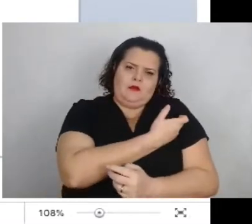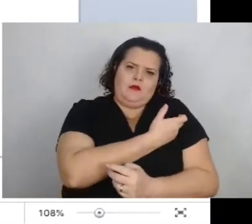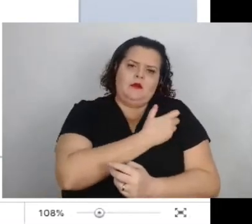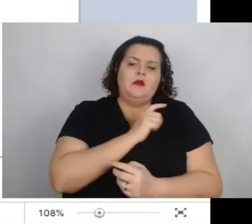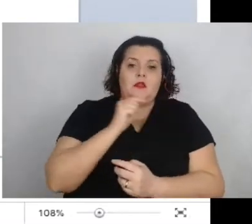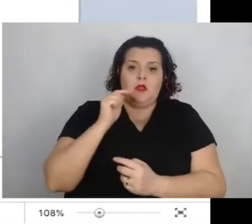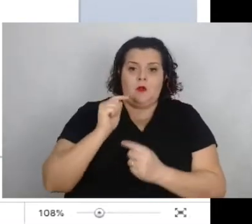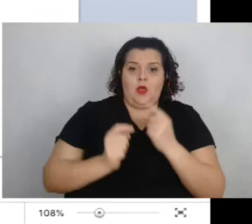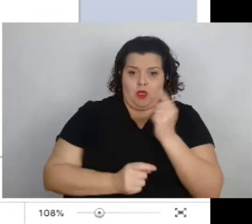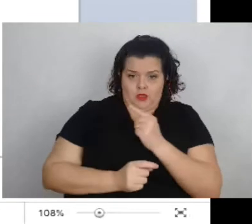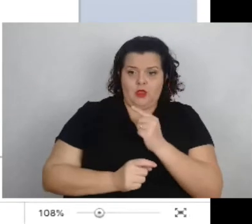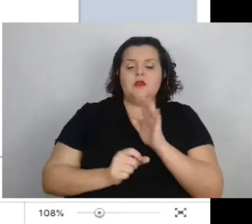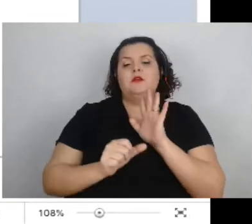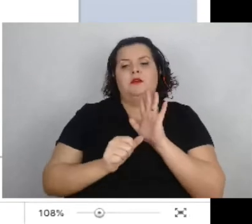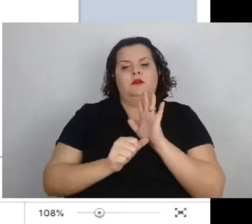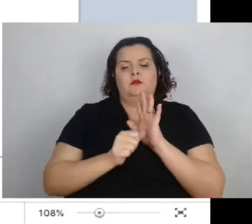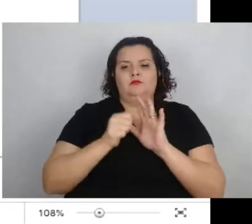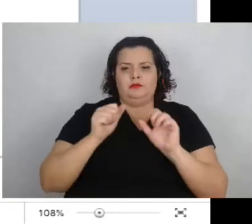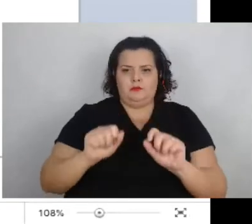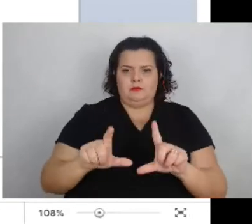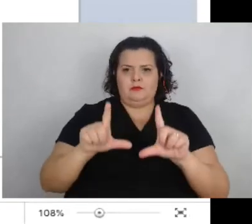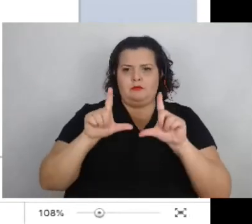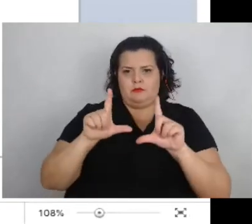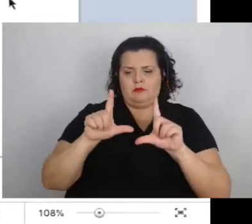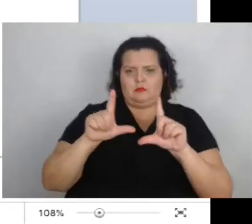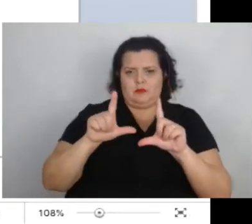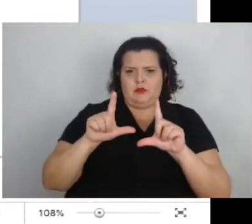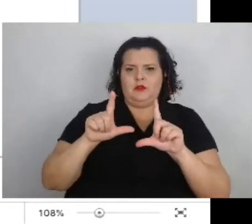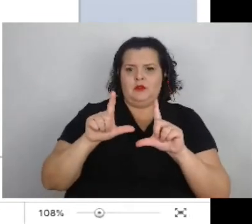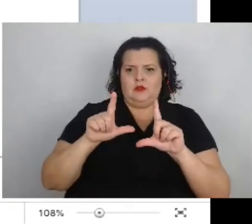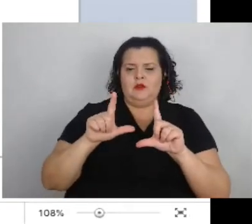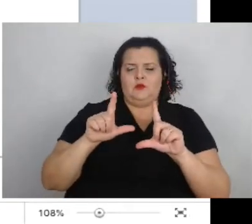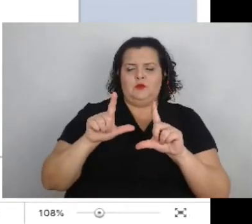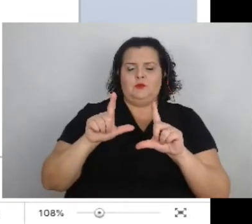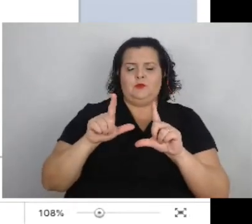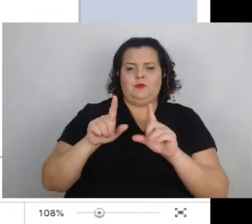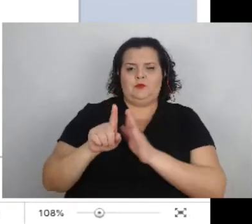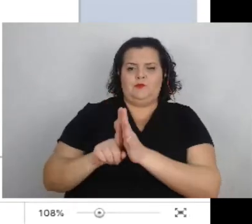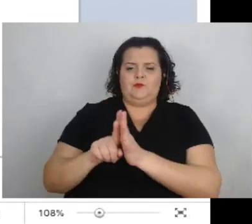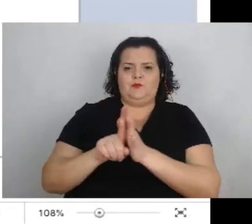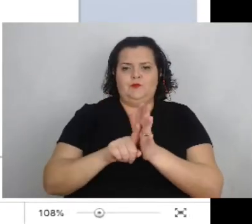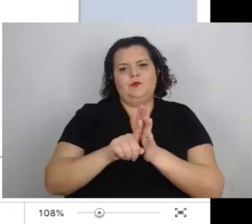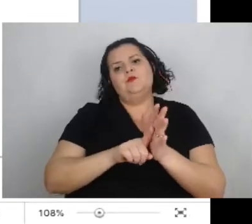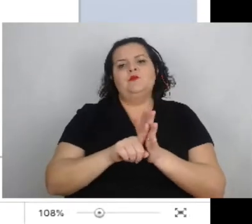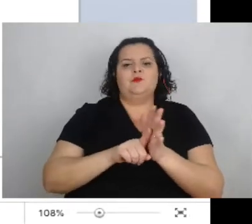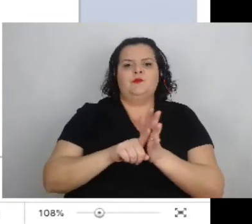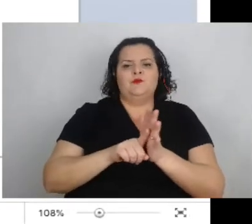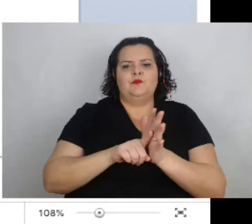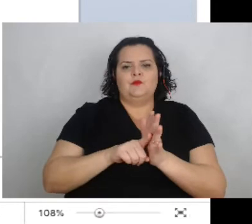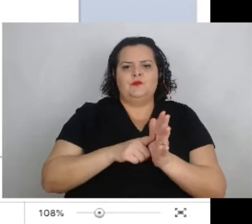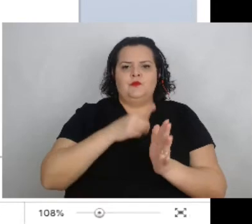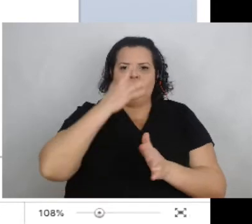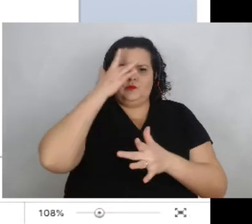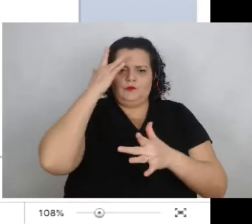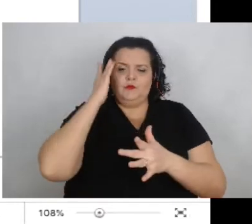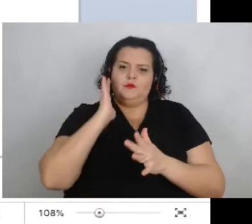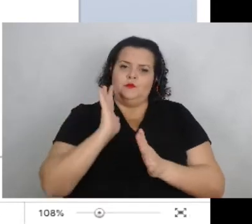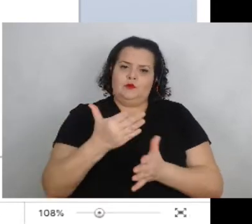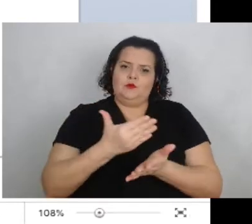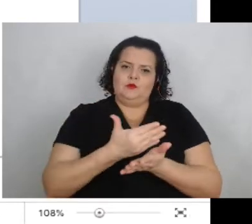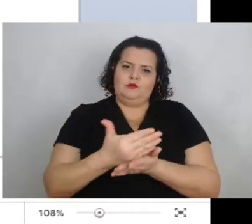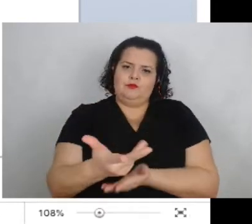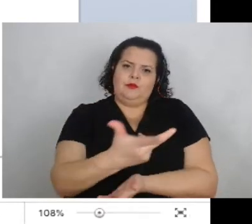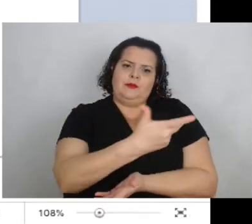saiu com a vacina de RNA mensageiro, onde os senhores podem depois olhar a diferença entre títulos